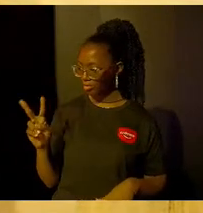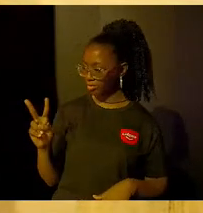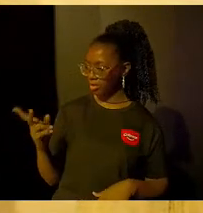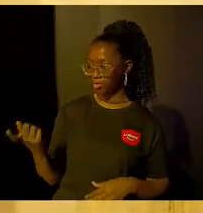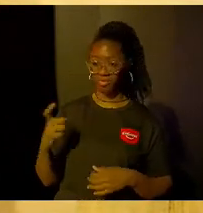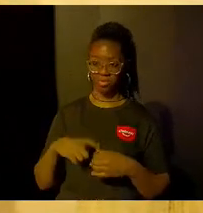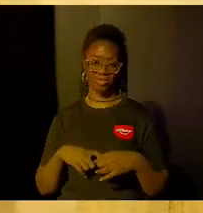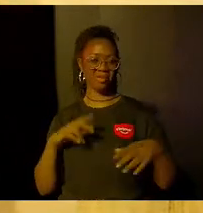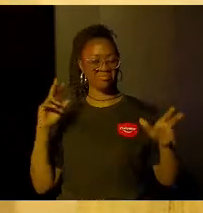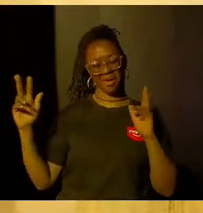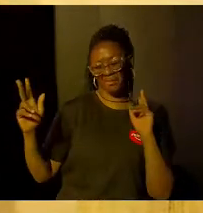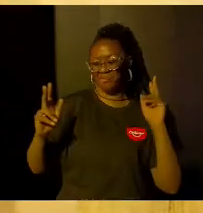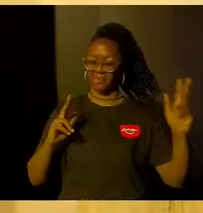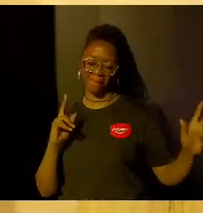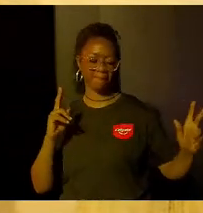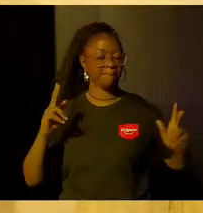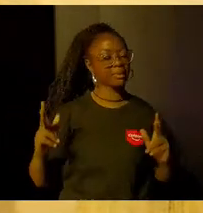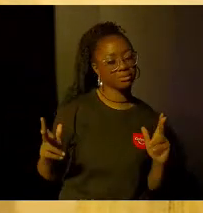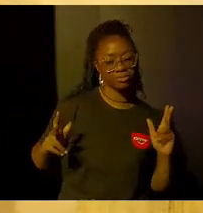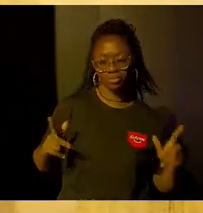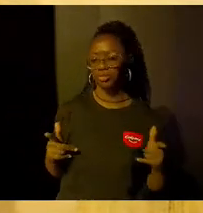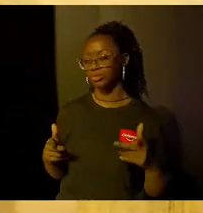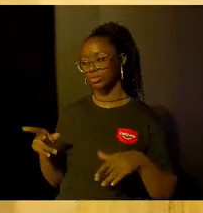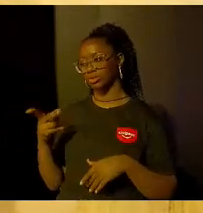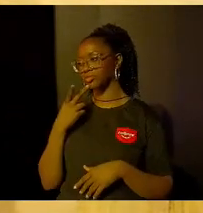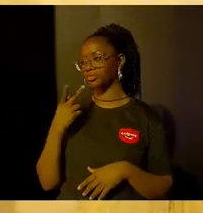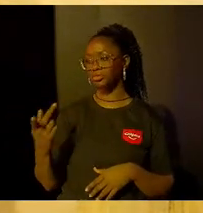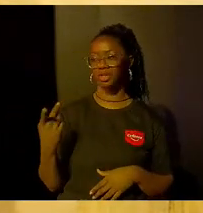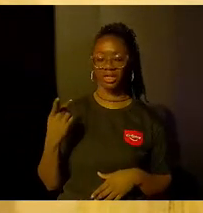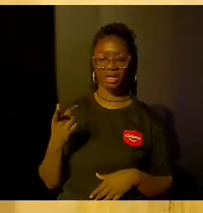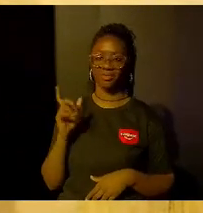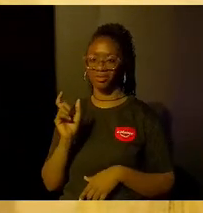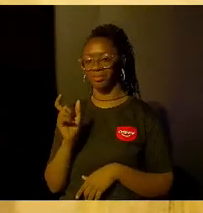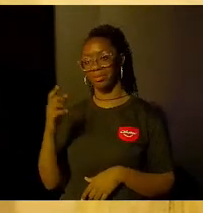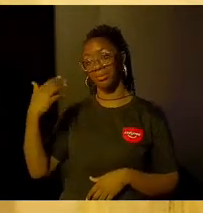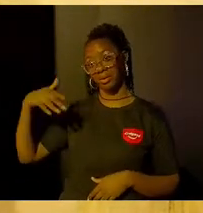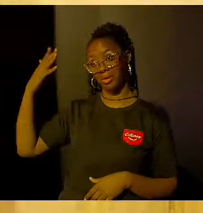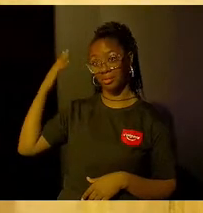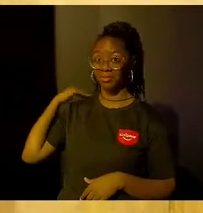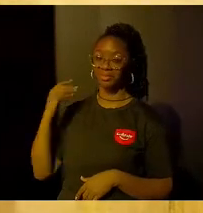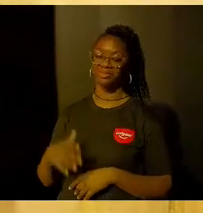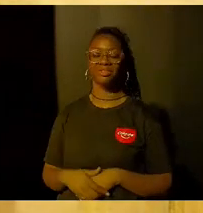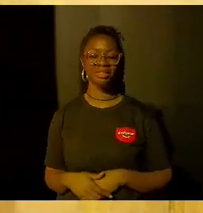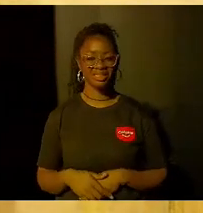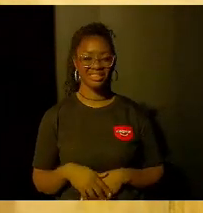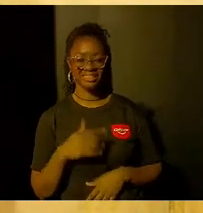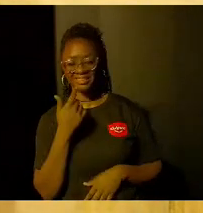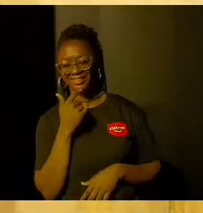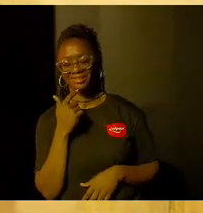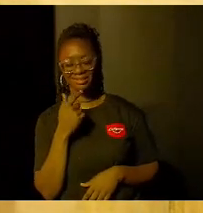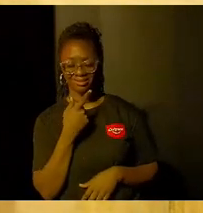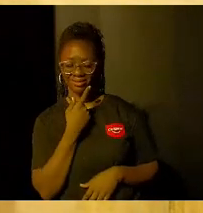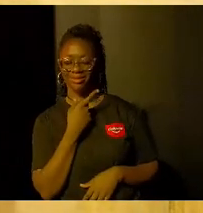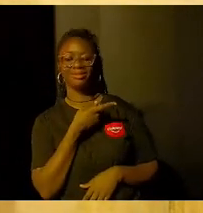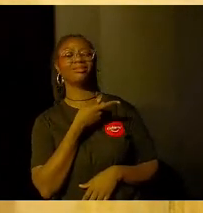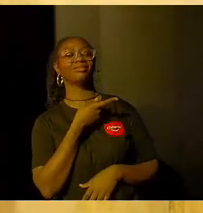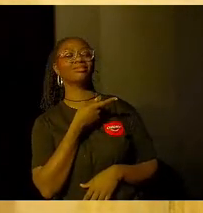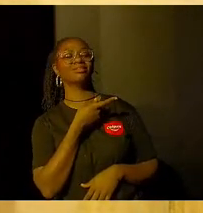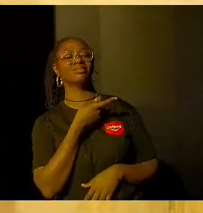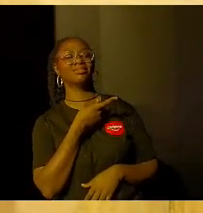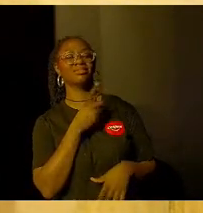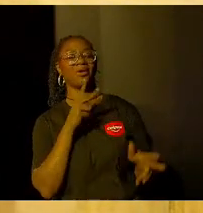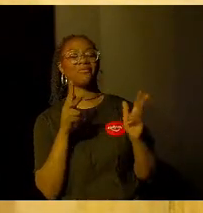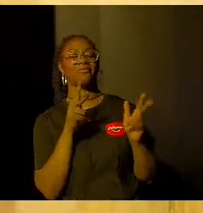da Orgia que era como ele falava no seu idiota de malandro é mérito sempre com vizinho de canto de boca